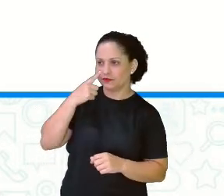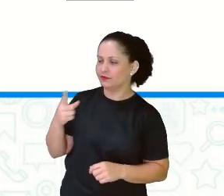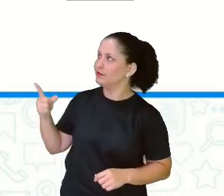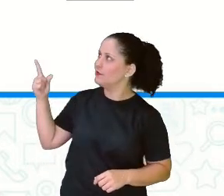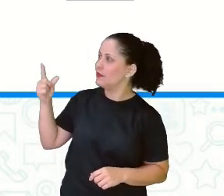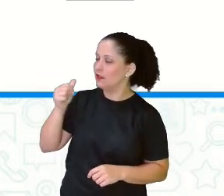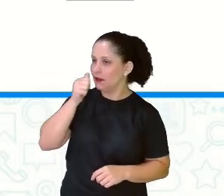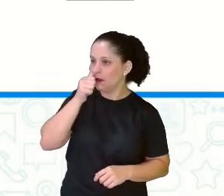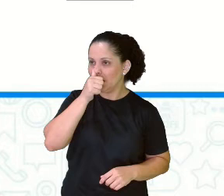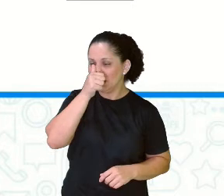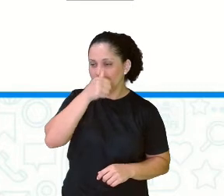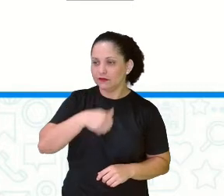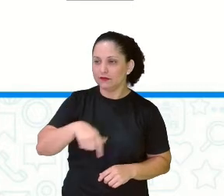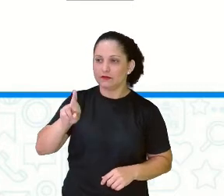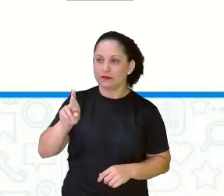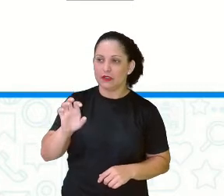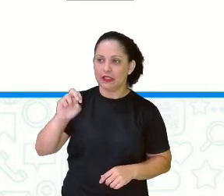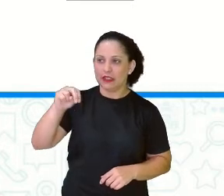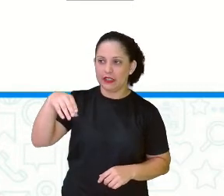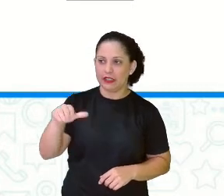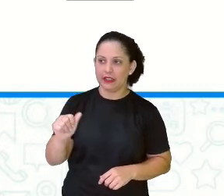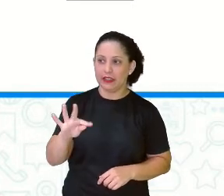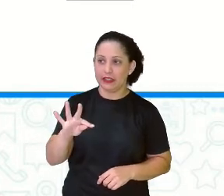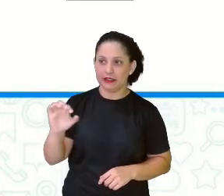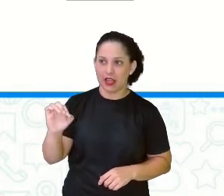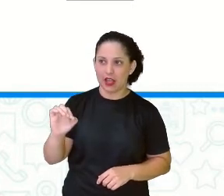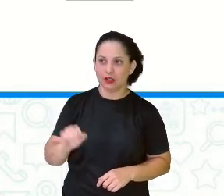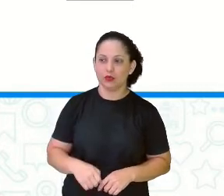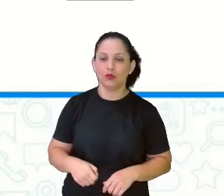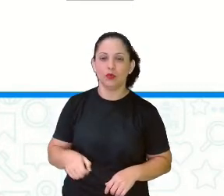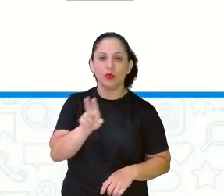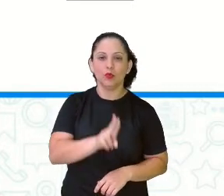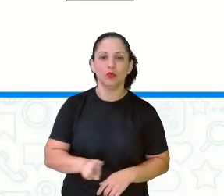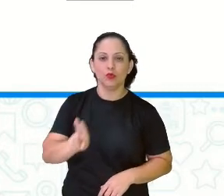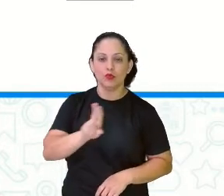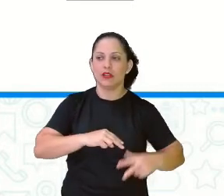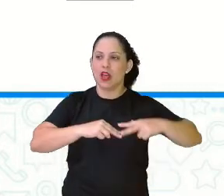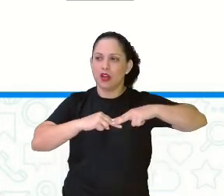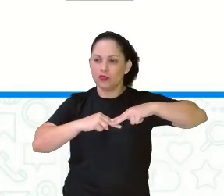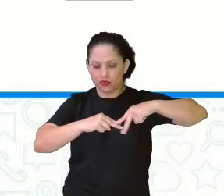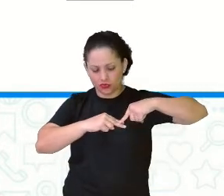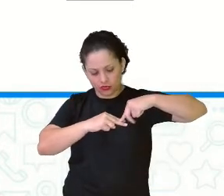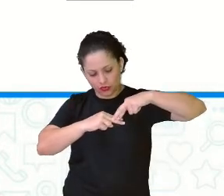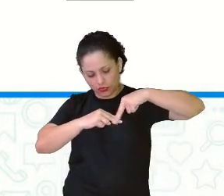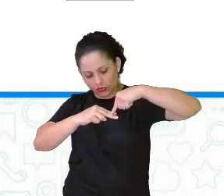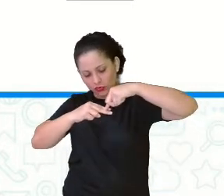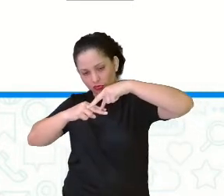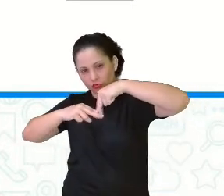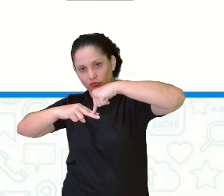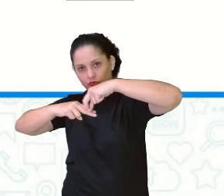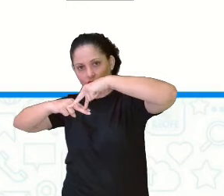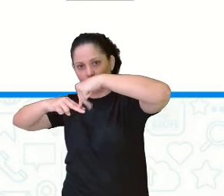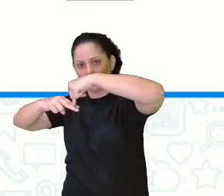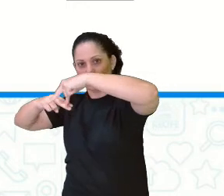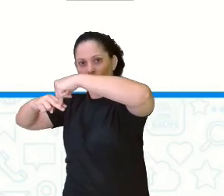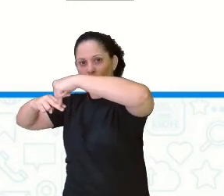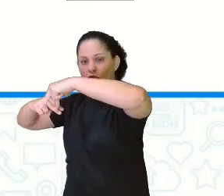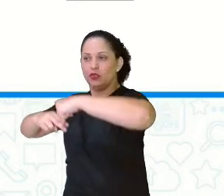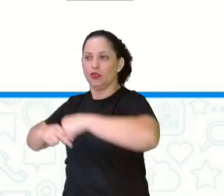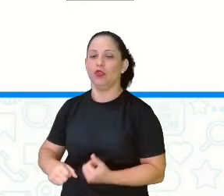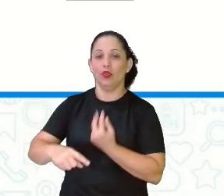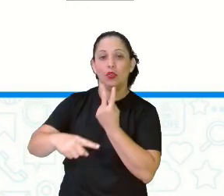skate 2 sextos. Deixa eu já botar a resposta aqui. Renato percorreu de skate 2